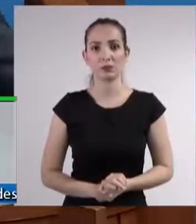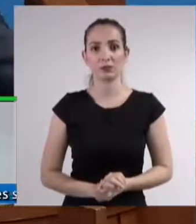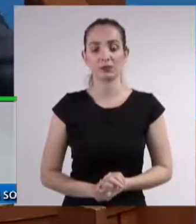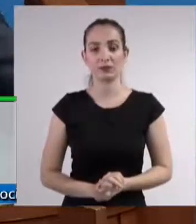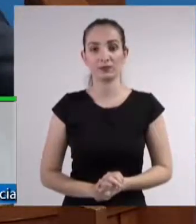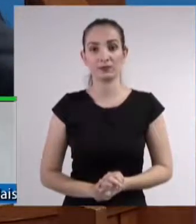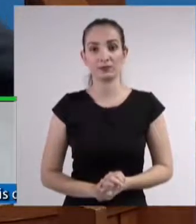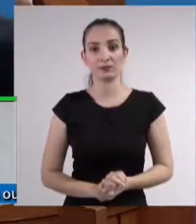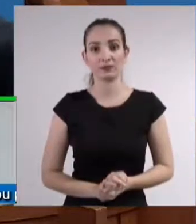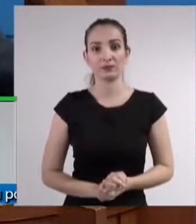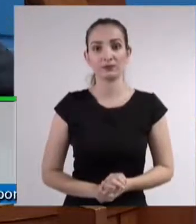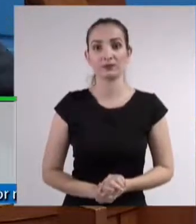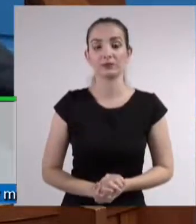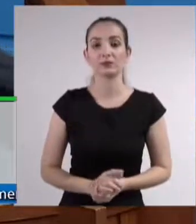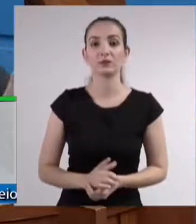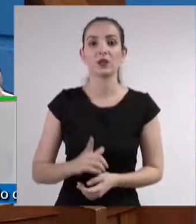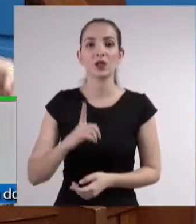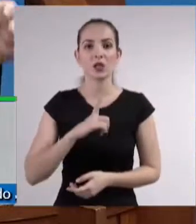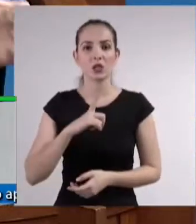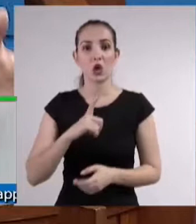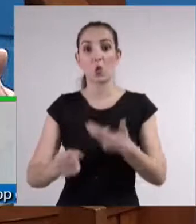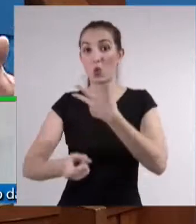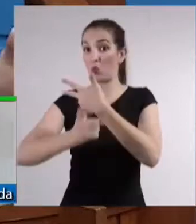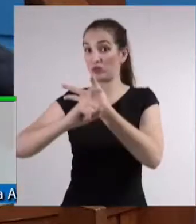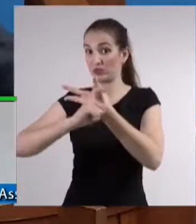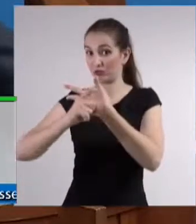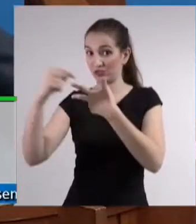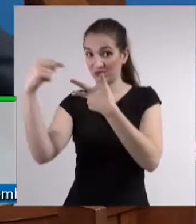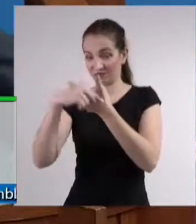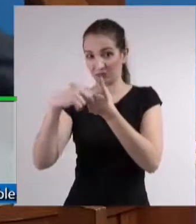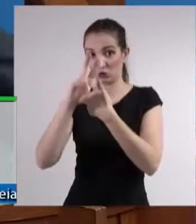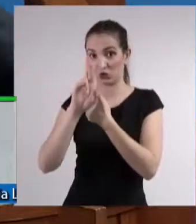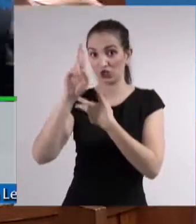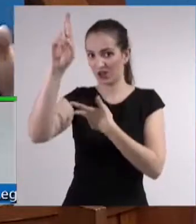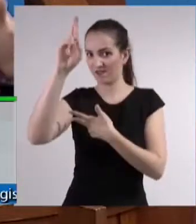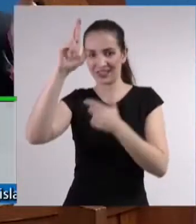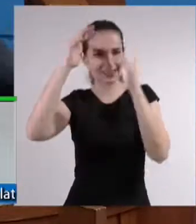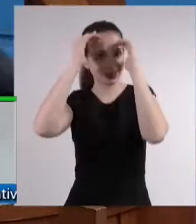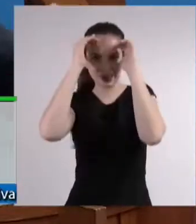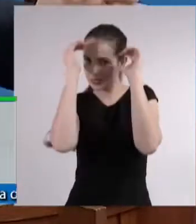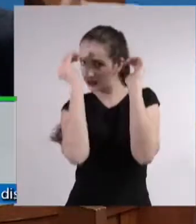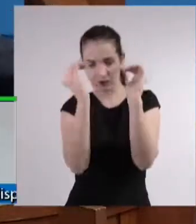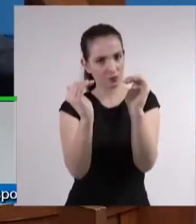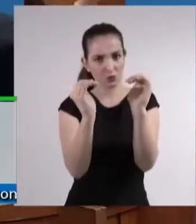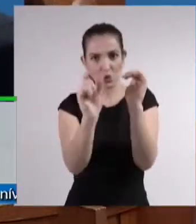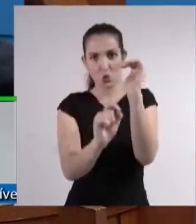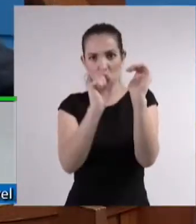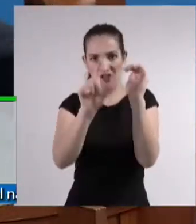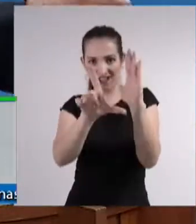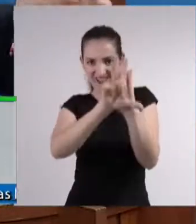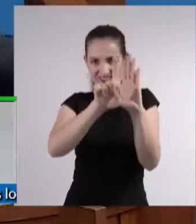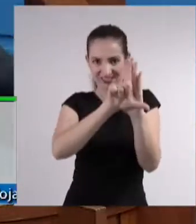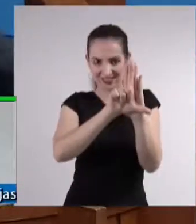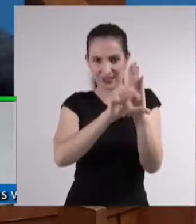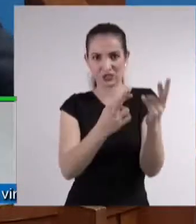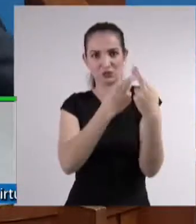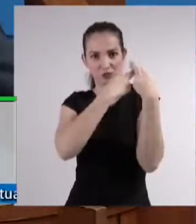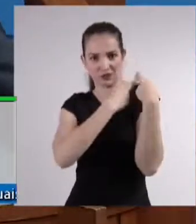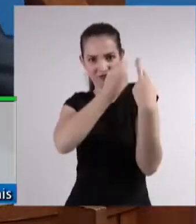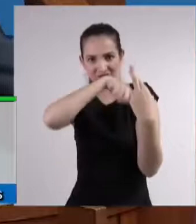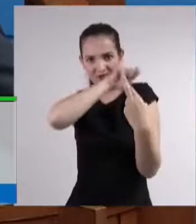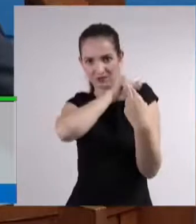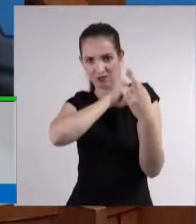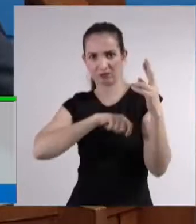Aquele mandatário do Executivo que não cumprir o que é determinado pela Lei de Responsabilidade